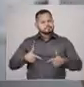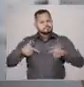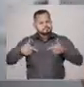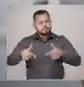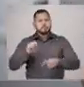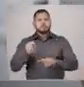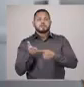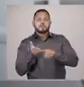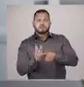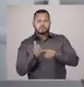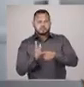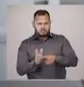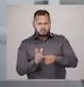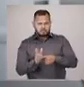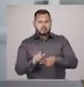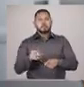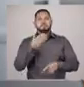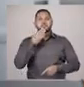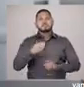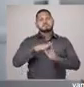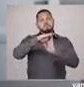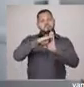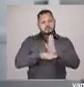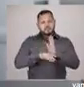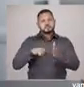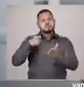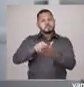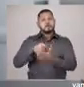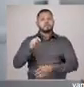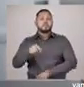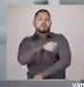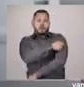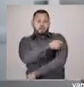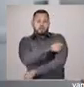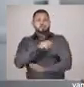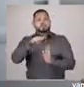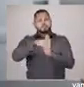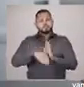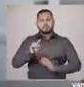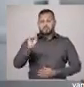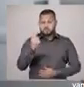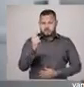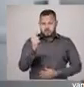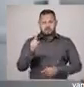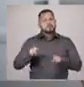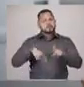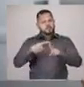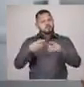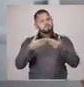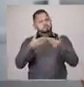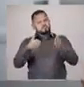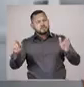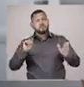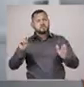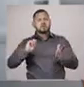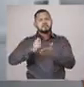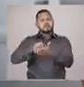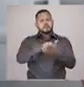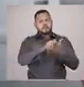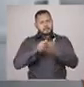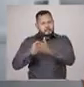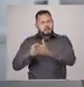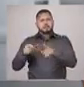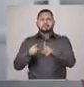Sempre lutei pelo passe livre. Vamos começar baixando o preço da passagem de estudante para R$,00. Daí vamos abrir a caixa